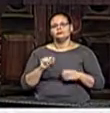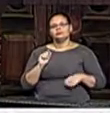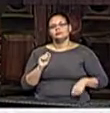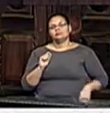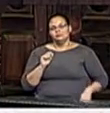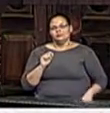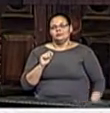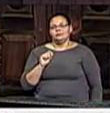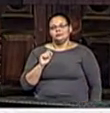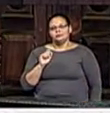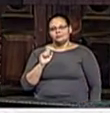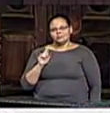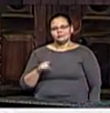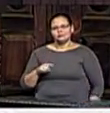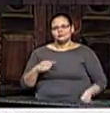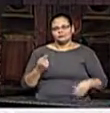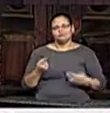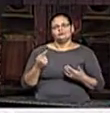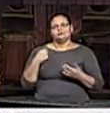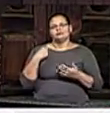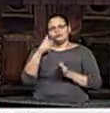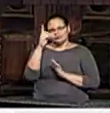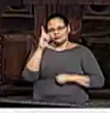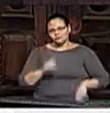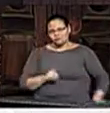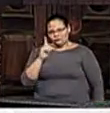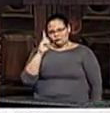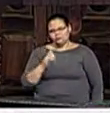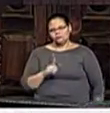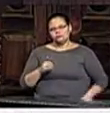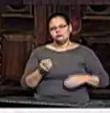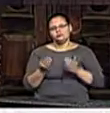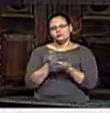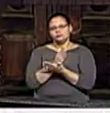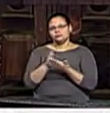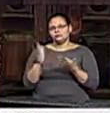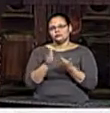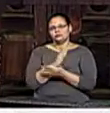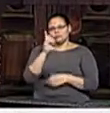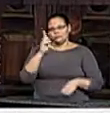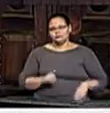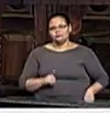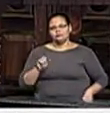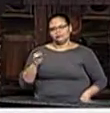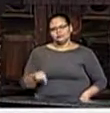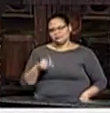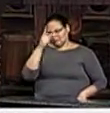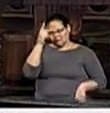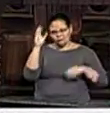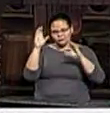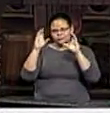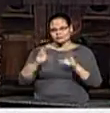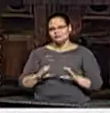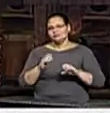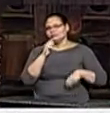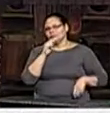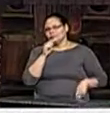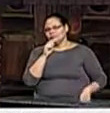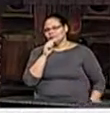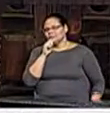de determinados direitos do cidadão fluminense sem